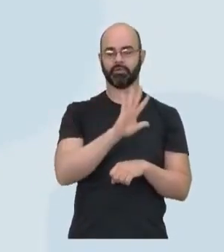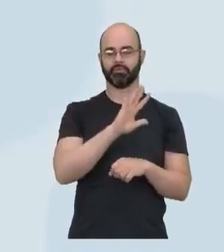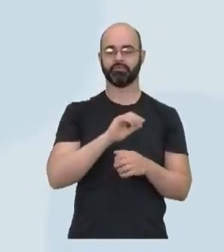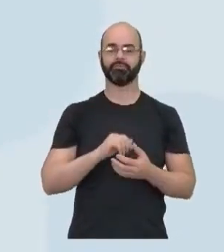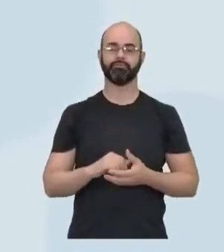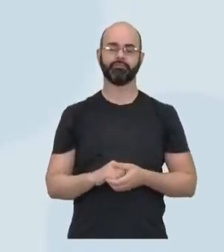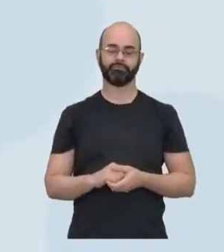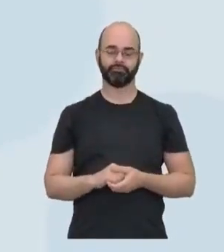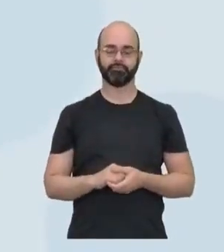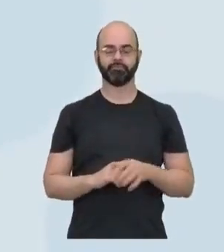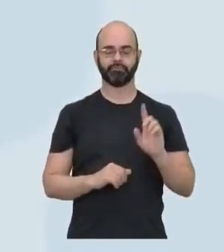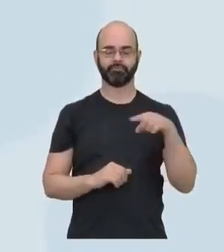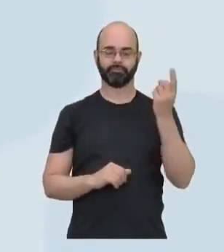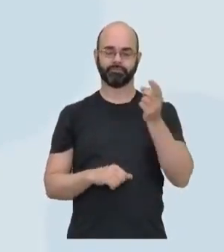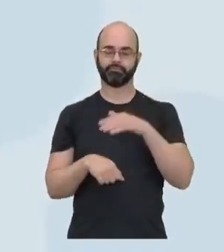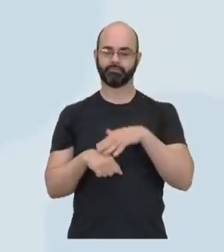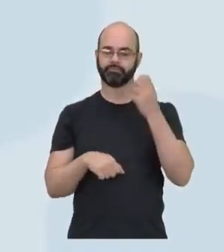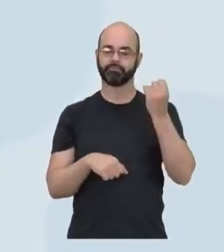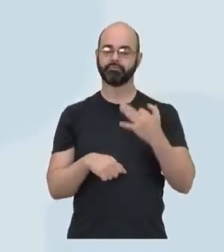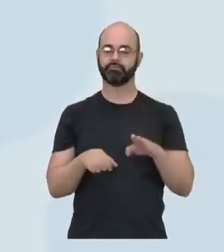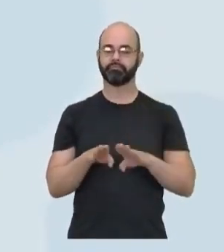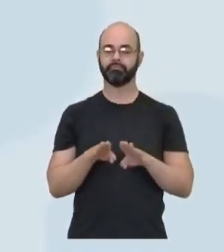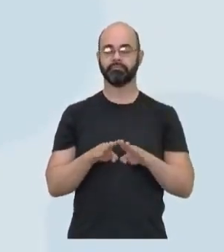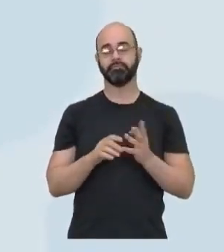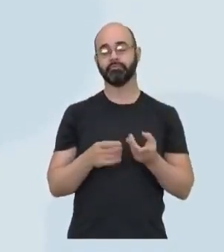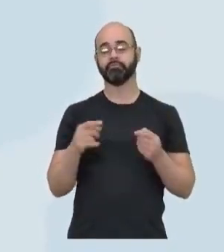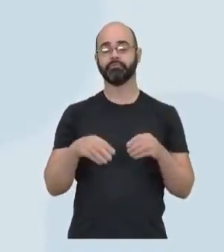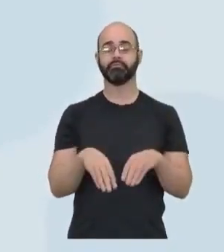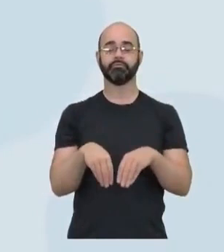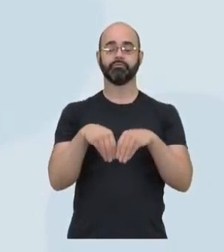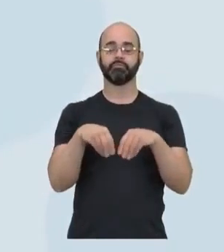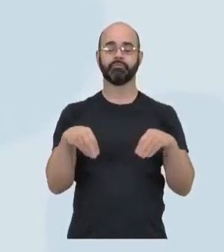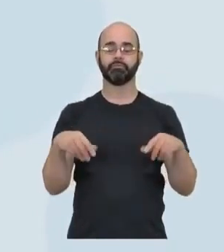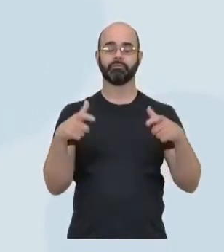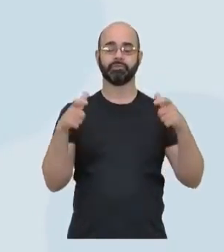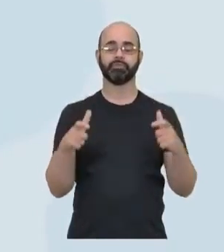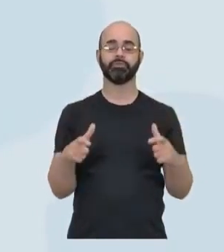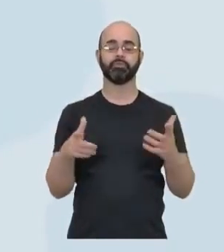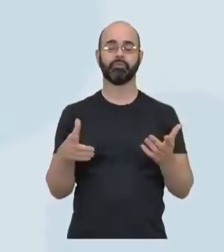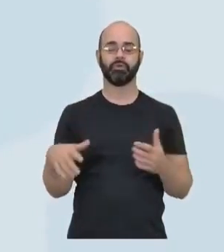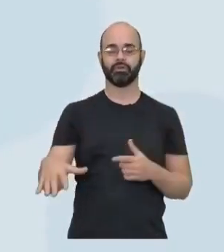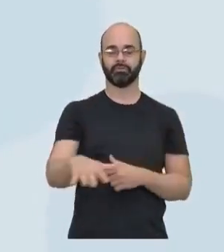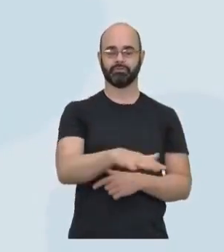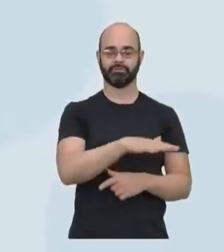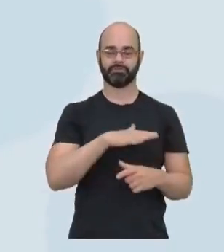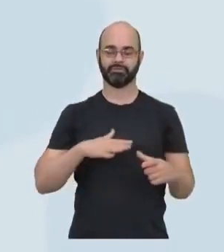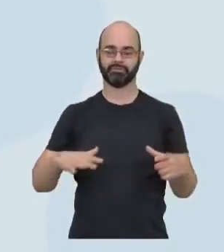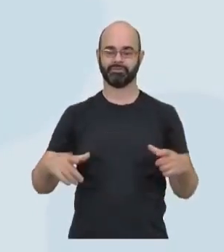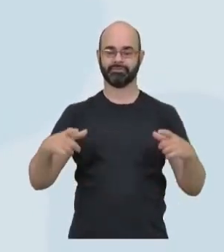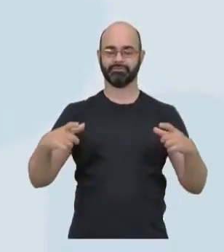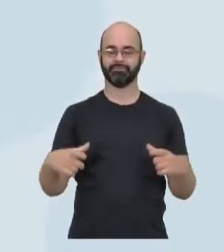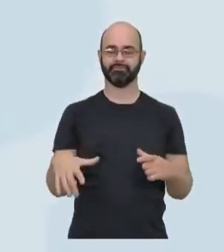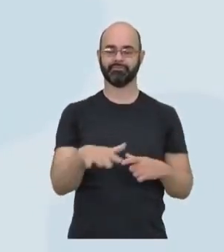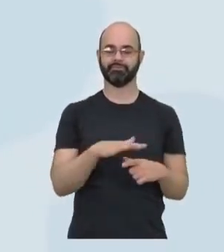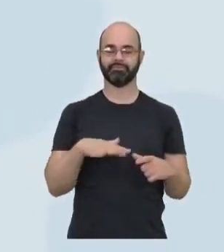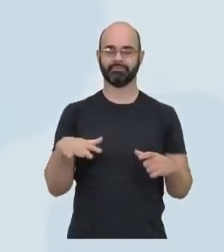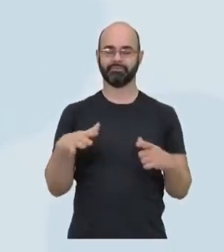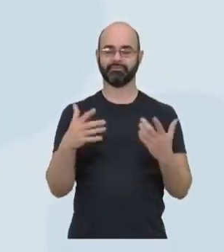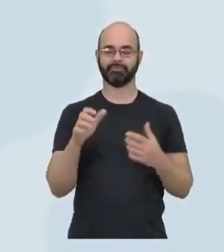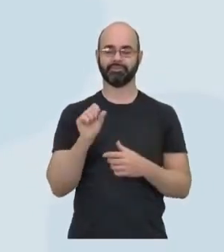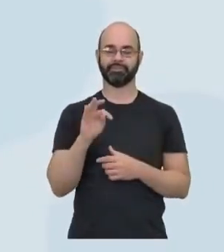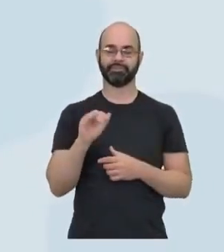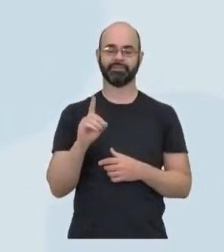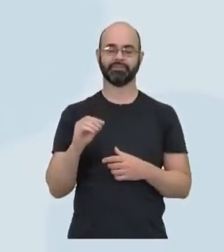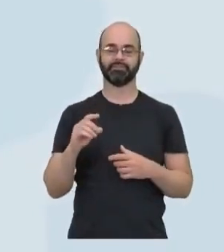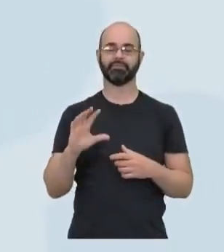mais dela. Então, esse código de leis. E o território é o lugar onde esse Estado político acontece, né? Exatamente. Onde